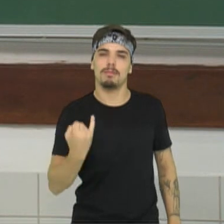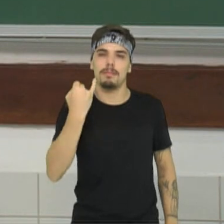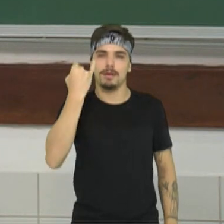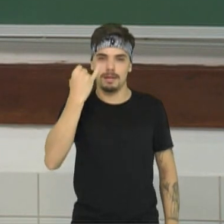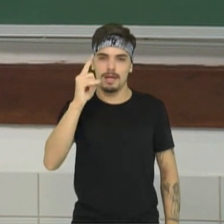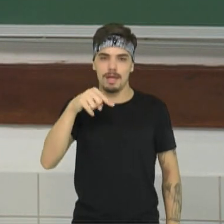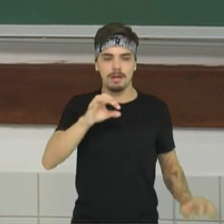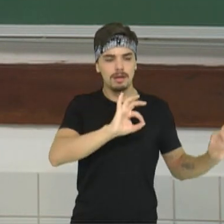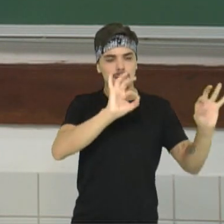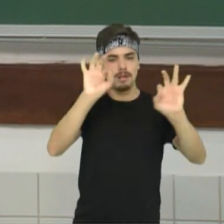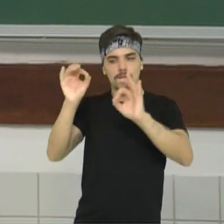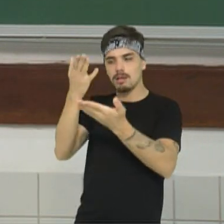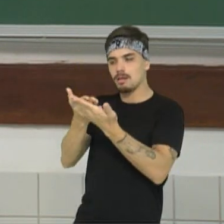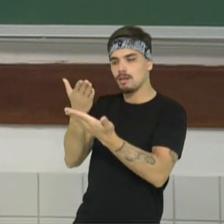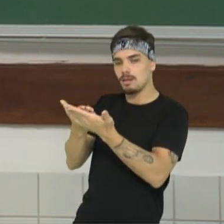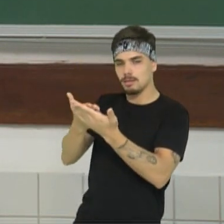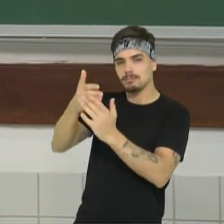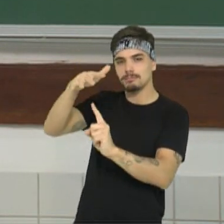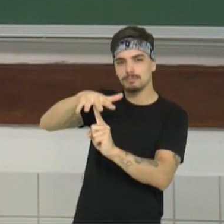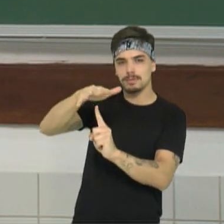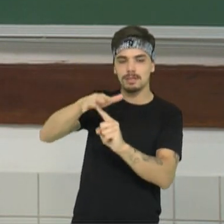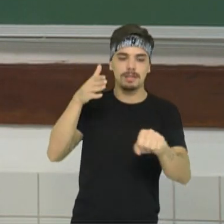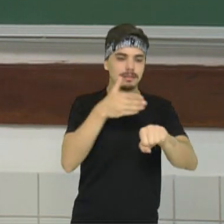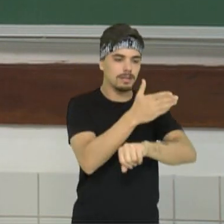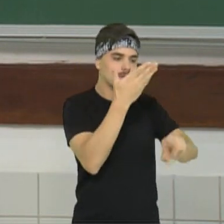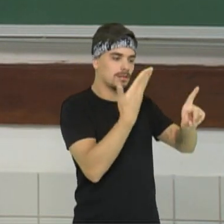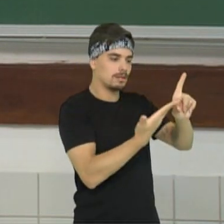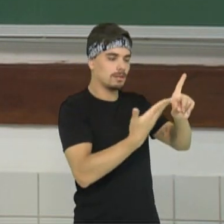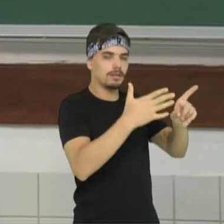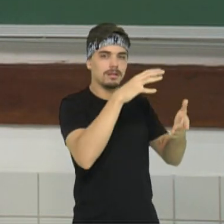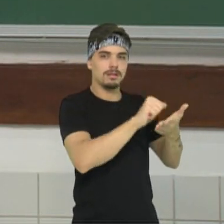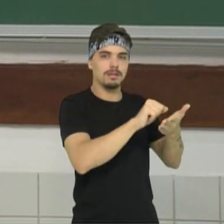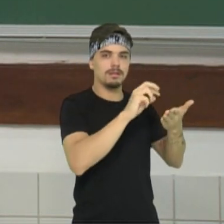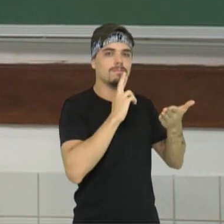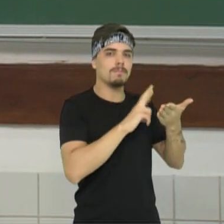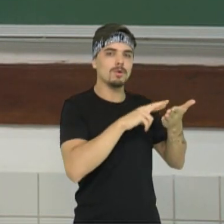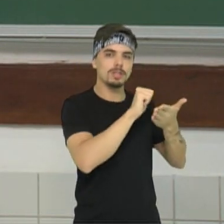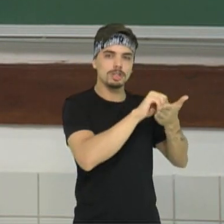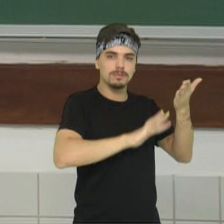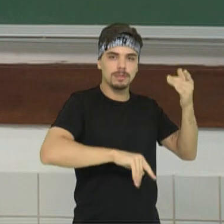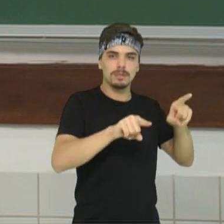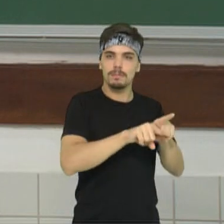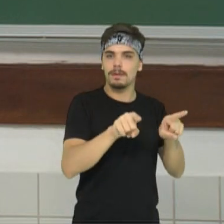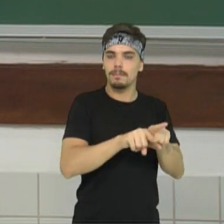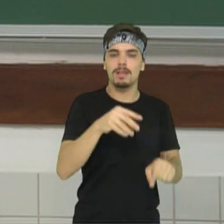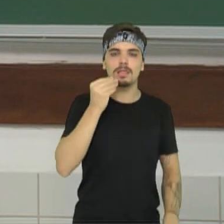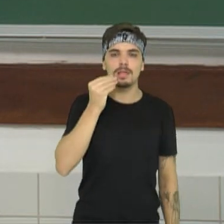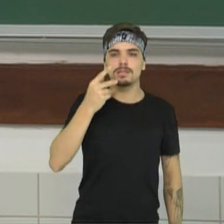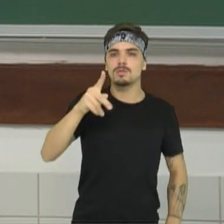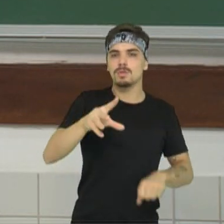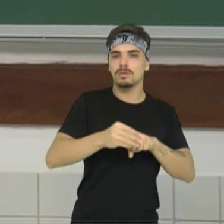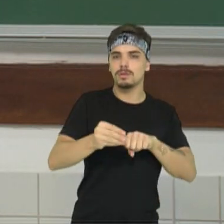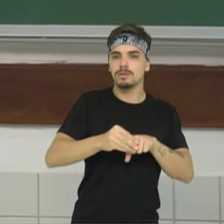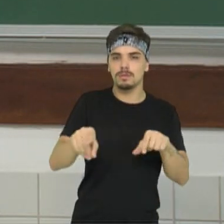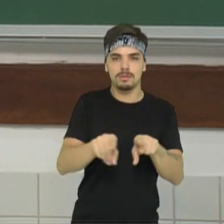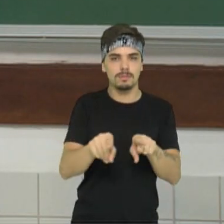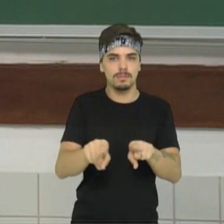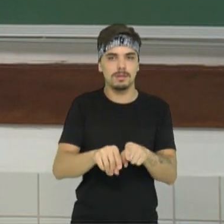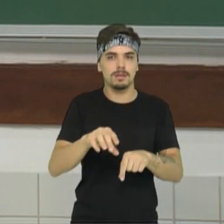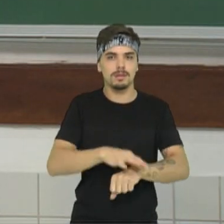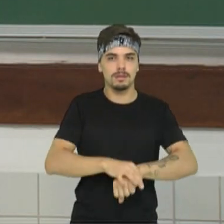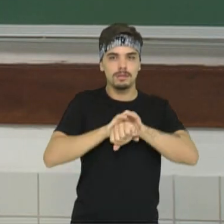às aulas Paraná, pois acessem o Google Classroom, realizem as atividades, testem seus conhecimentos e marquem a